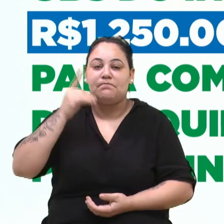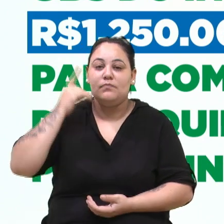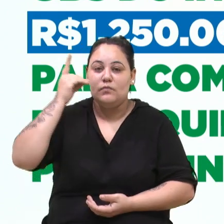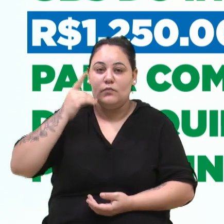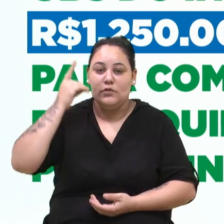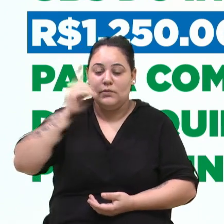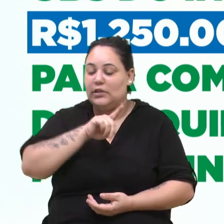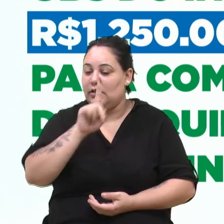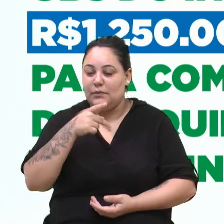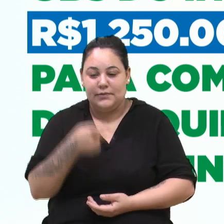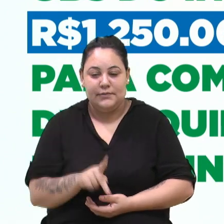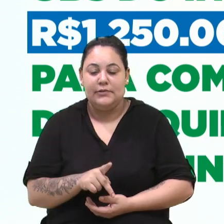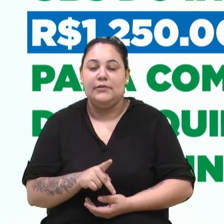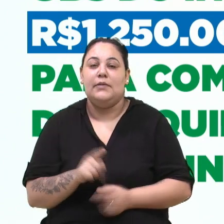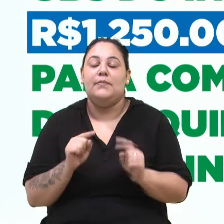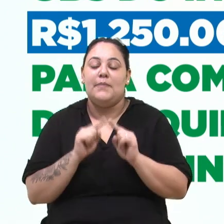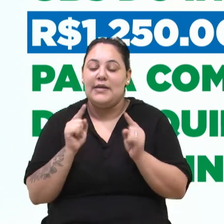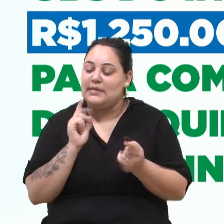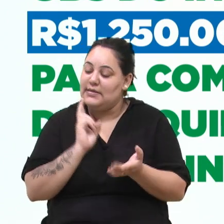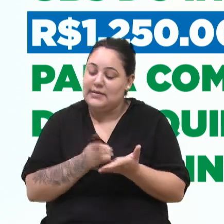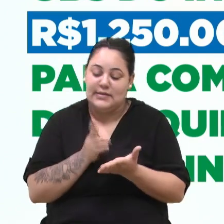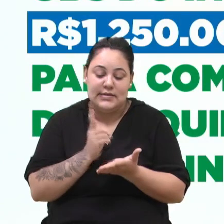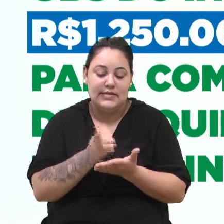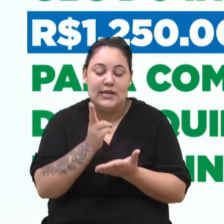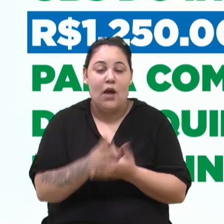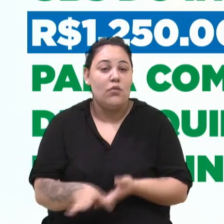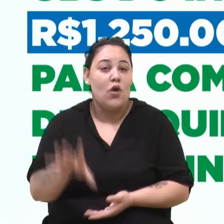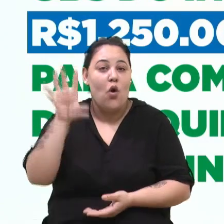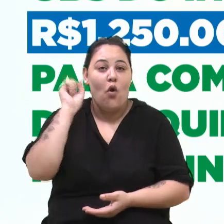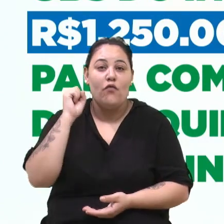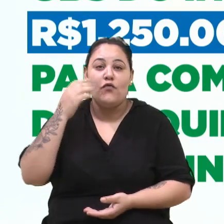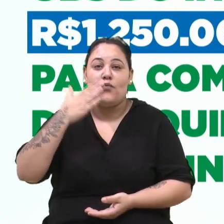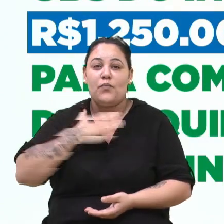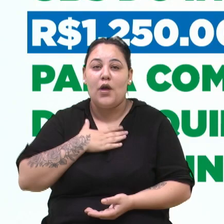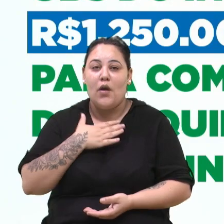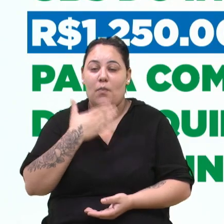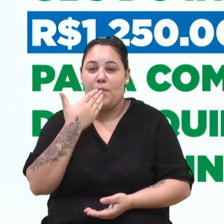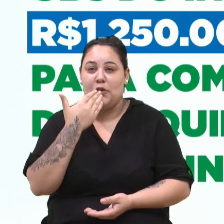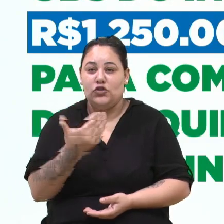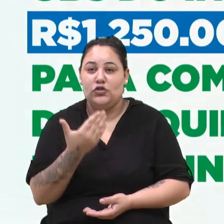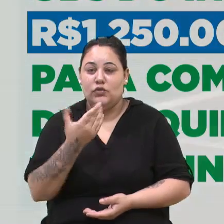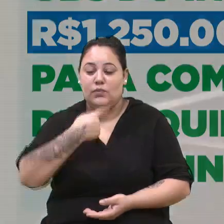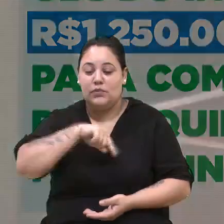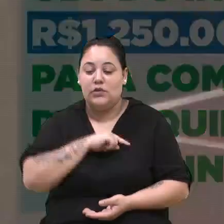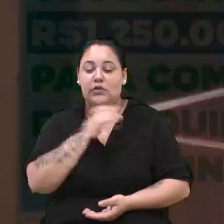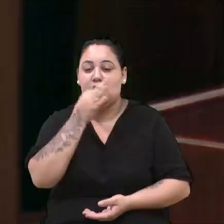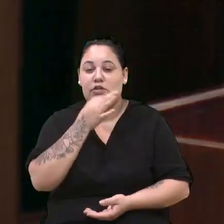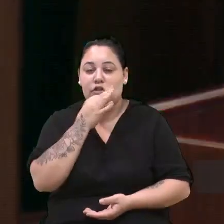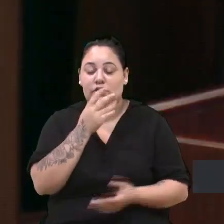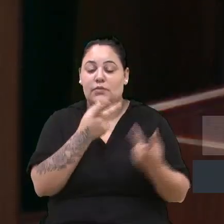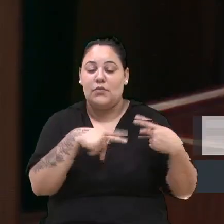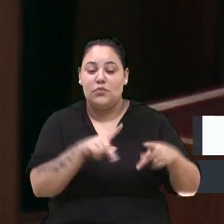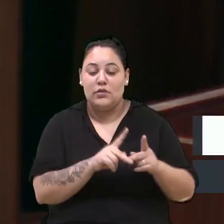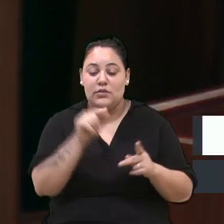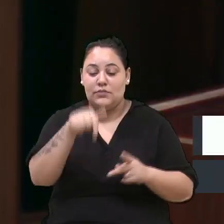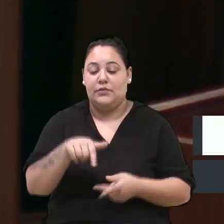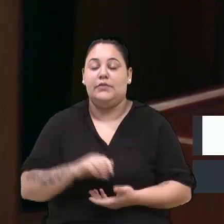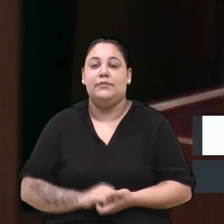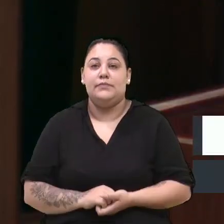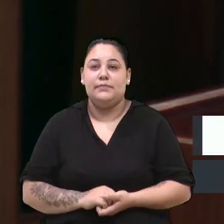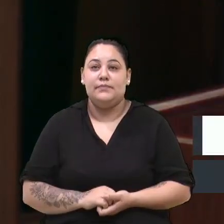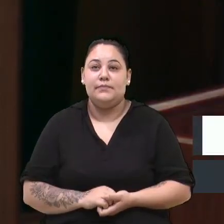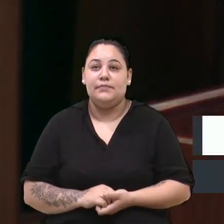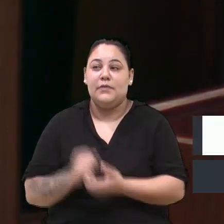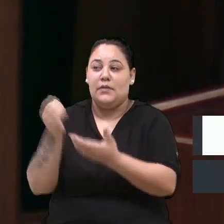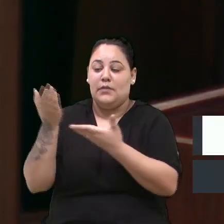é de Caxias, mas que sempre escutou o meu clamor para a nossa cidade e para o nosso povo. Me forneceu